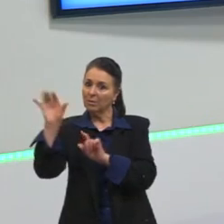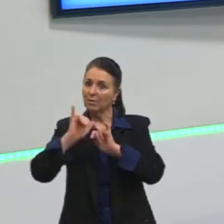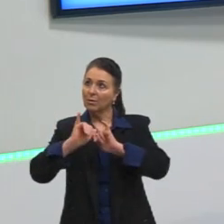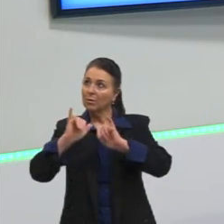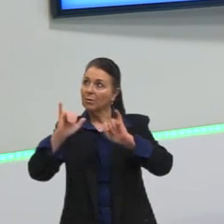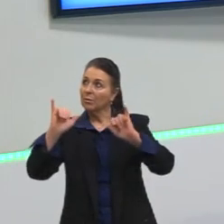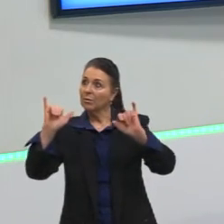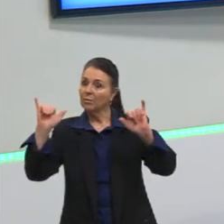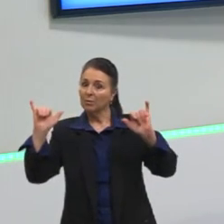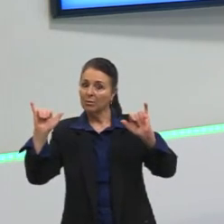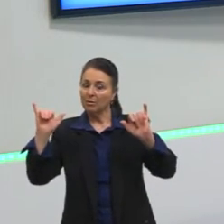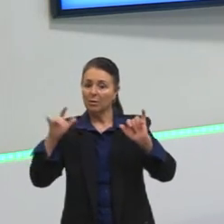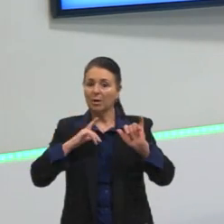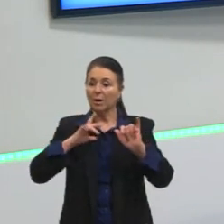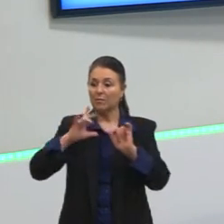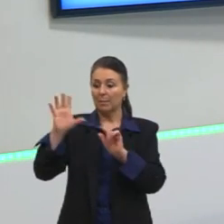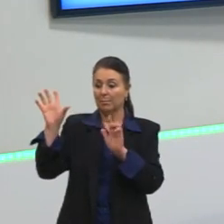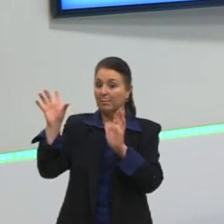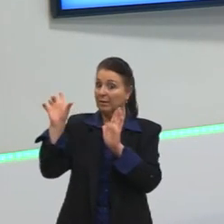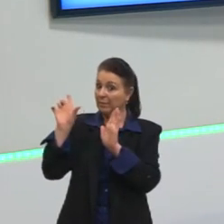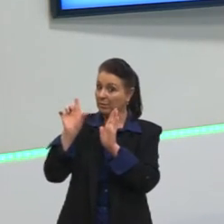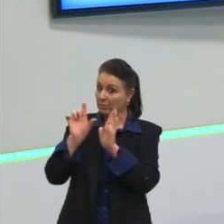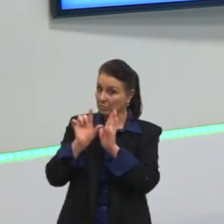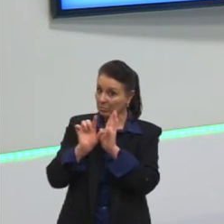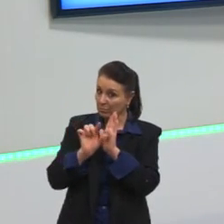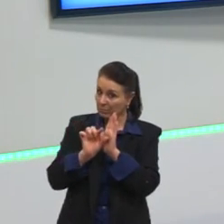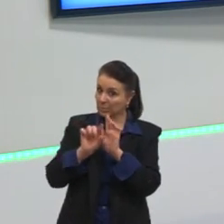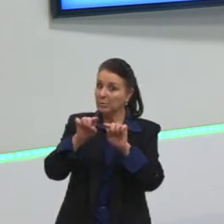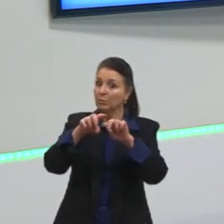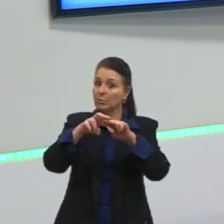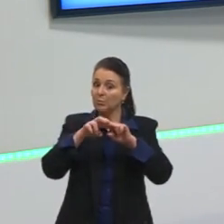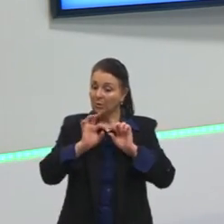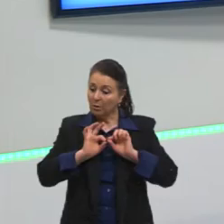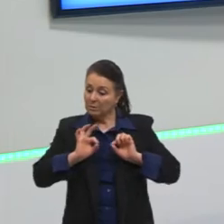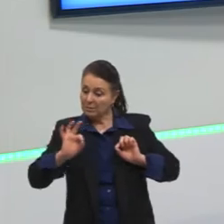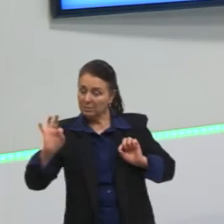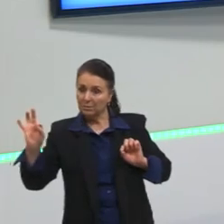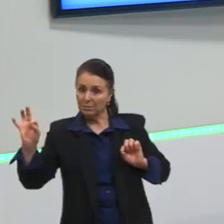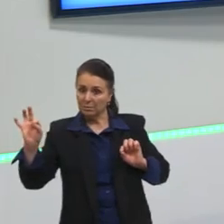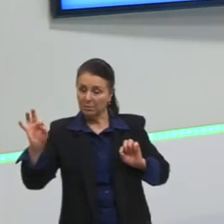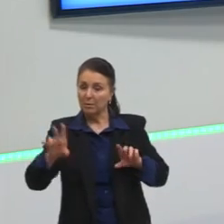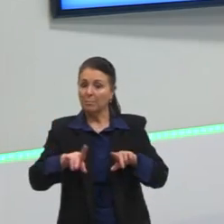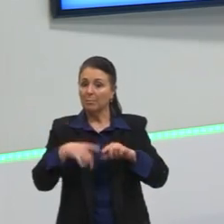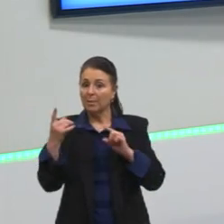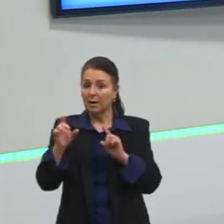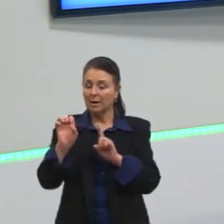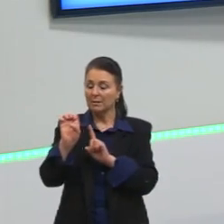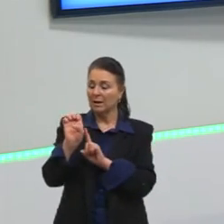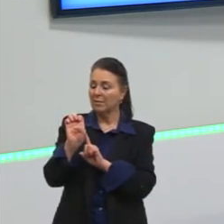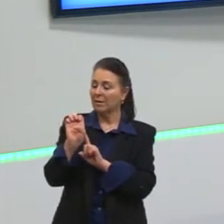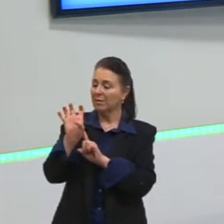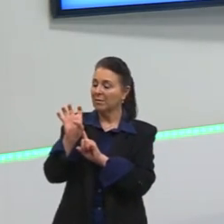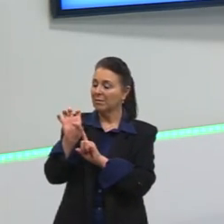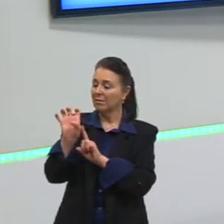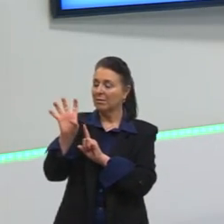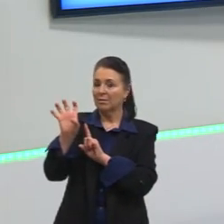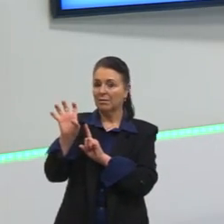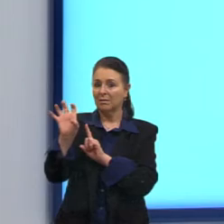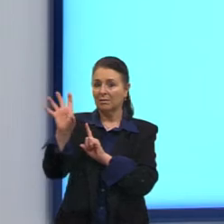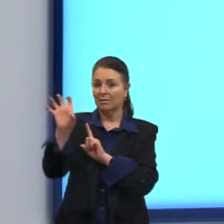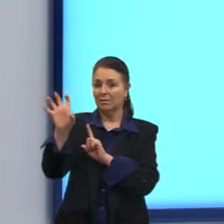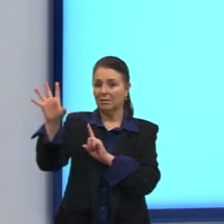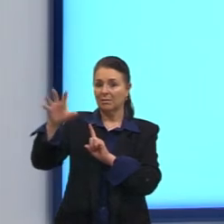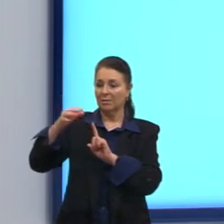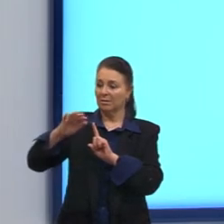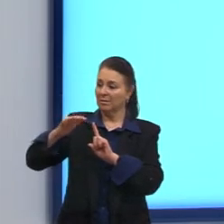vai perdendo a intensidade, né? Obviamente, com a distância, certo? Mas então ela vai de forma esférica em relação a